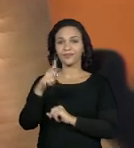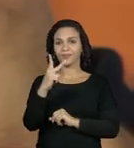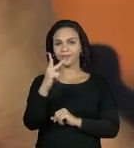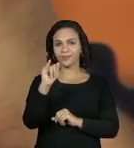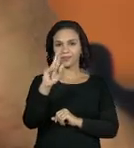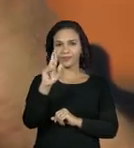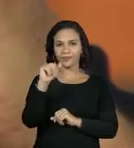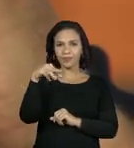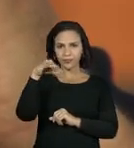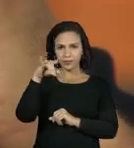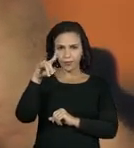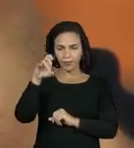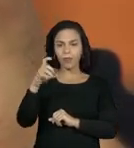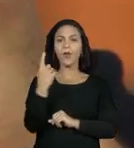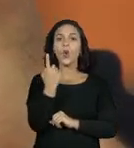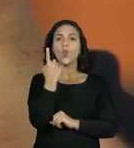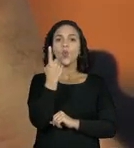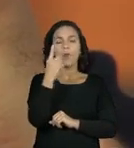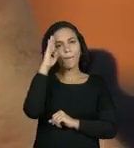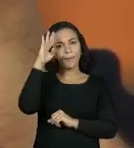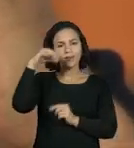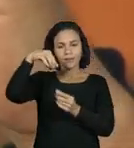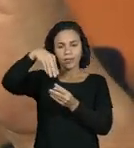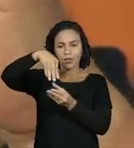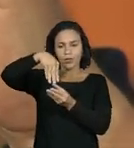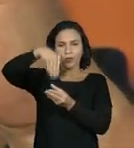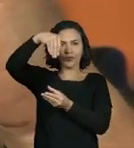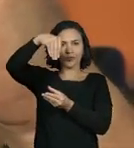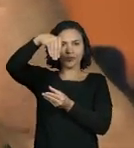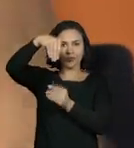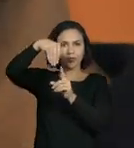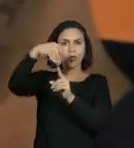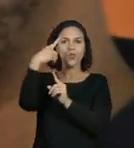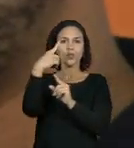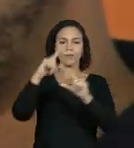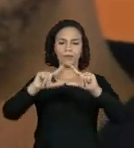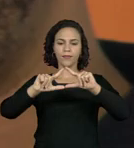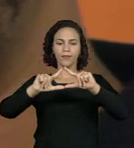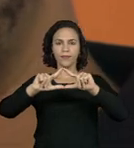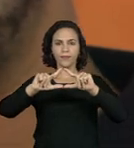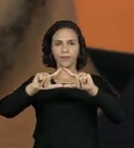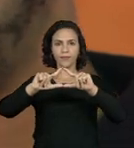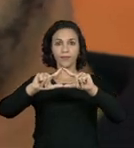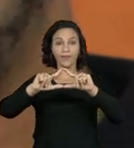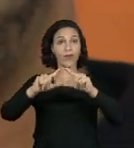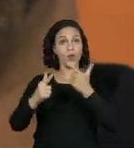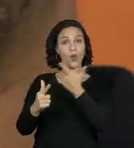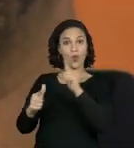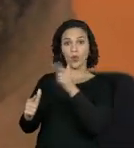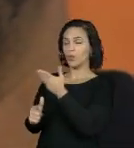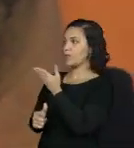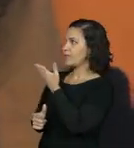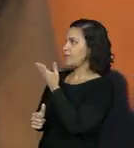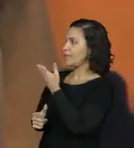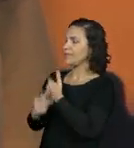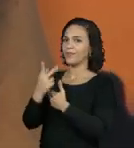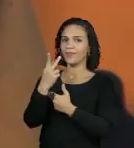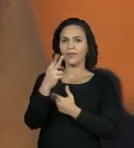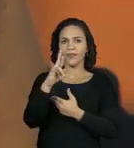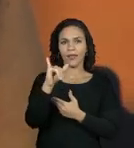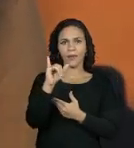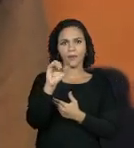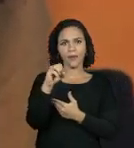ápice. Os pontos, os vértices, que eu vou explicar o que é, se encontram em cima. Já os prismas, por exemplo, eles